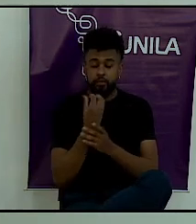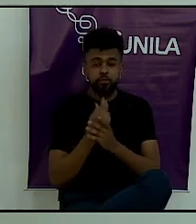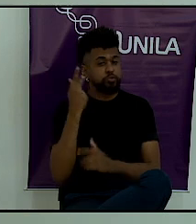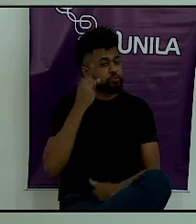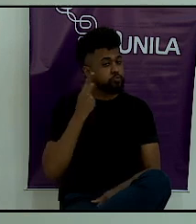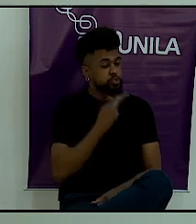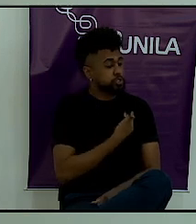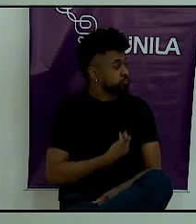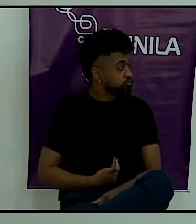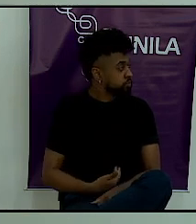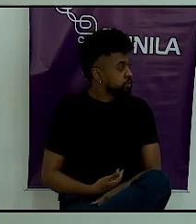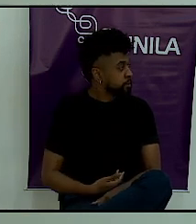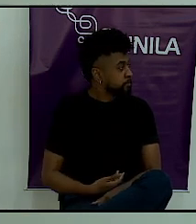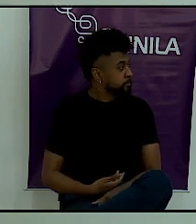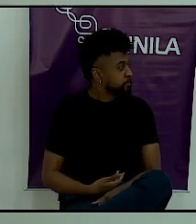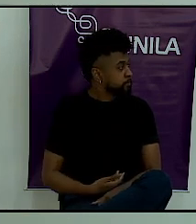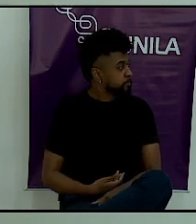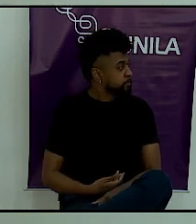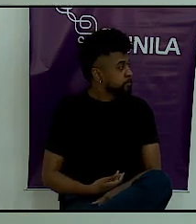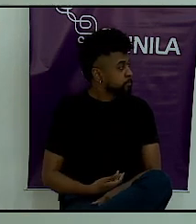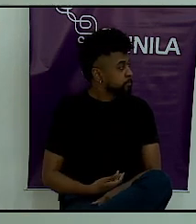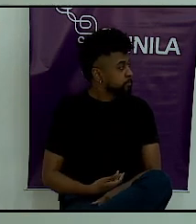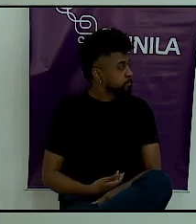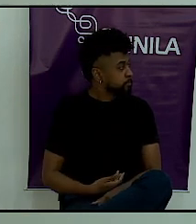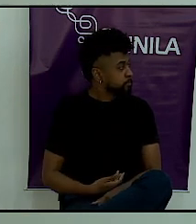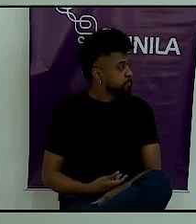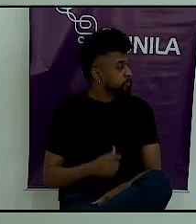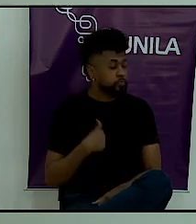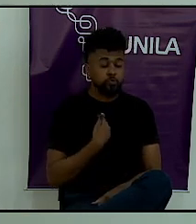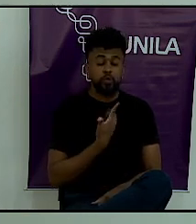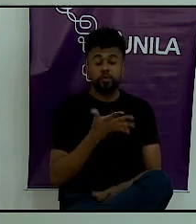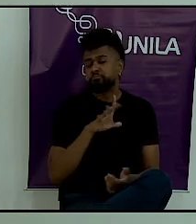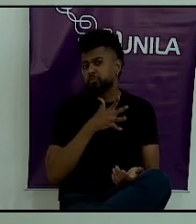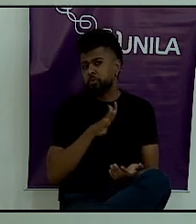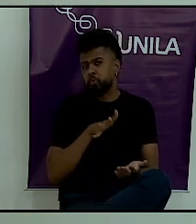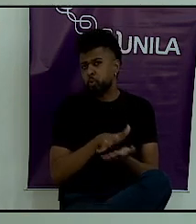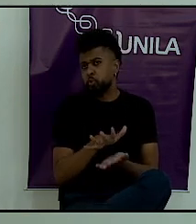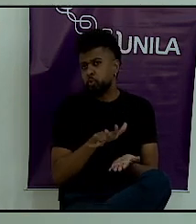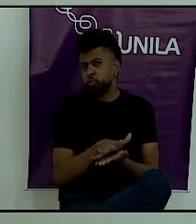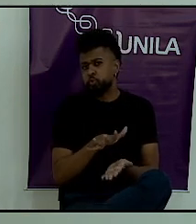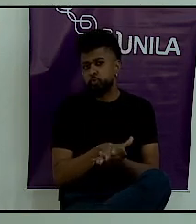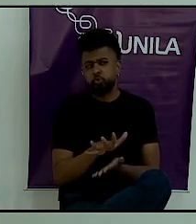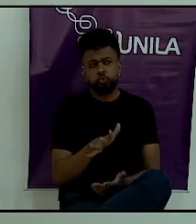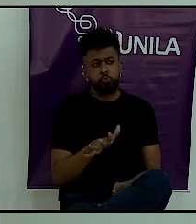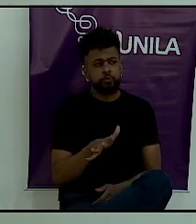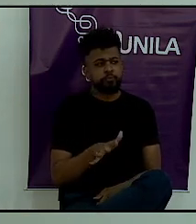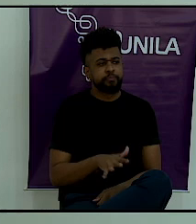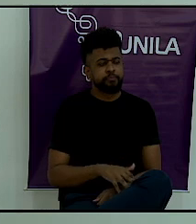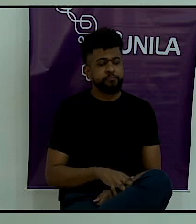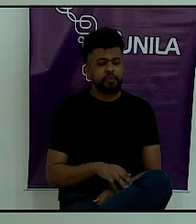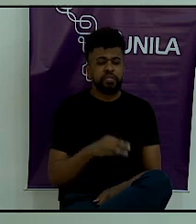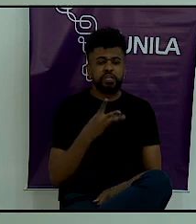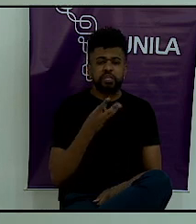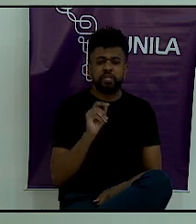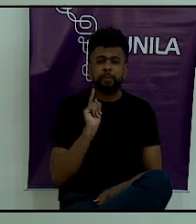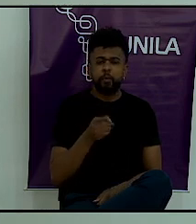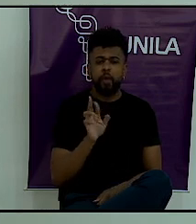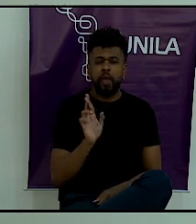políticas públicas. Nós estimamos um custo, um fomento, aliás, né, de R$30